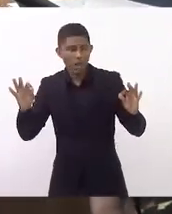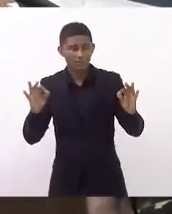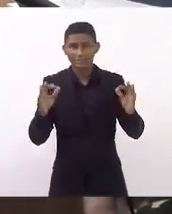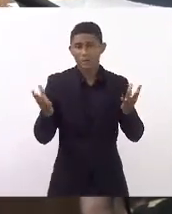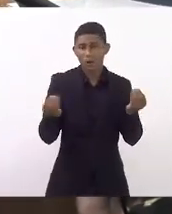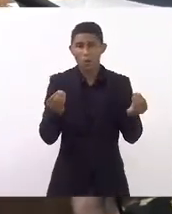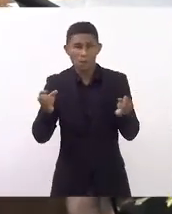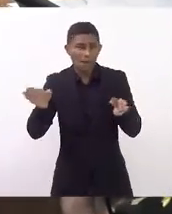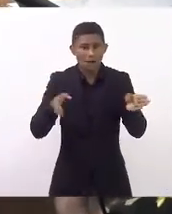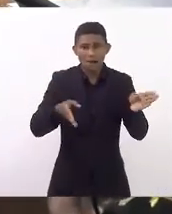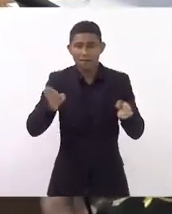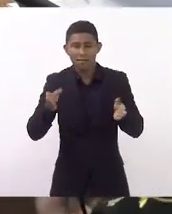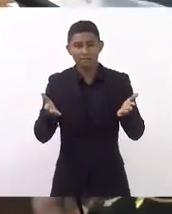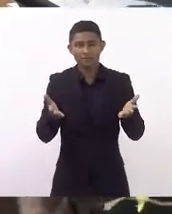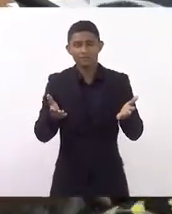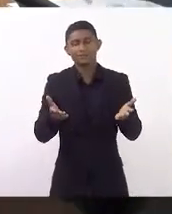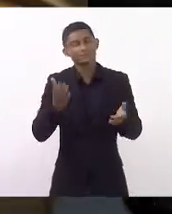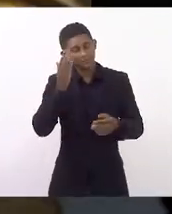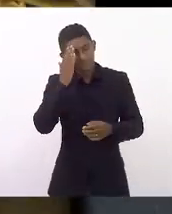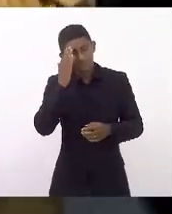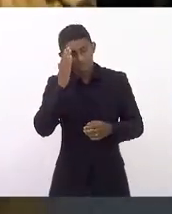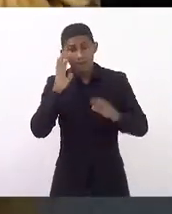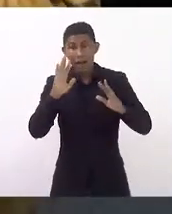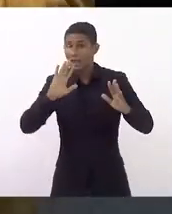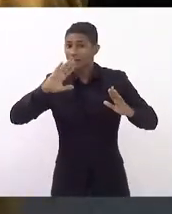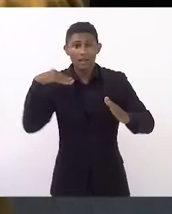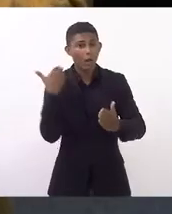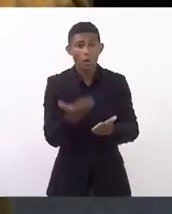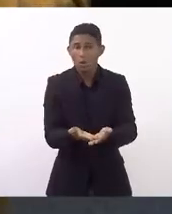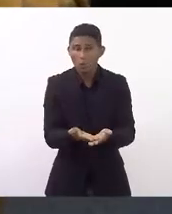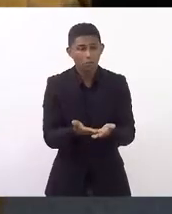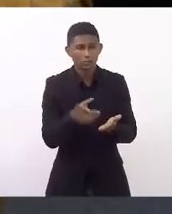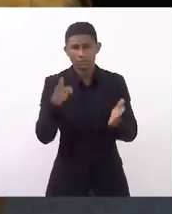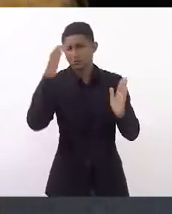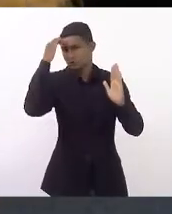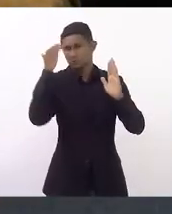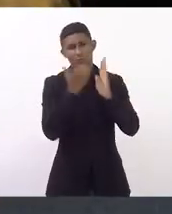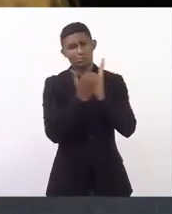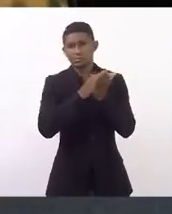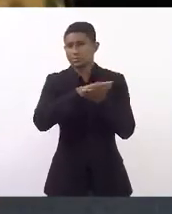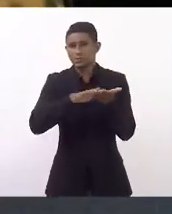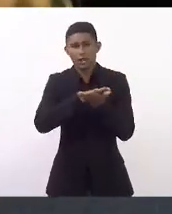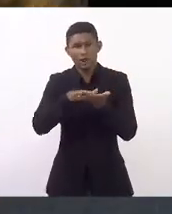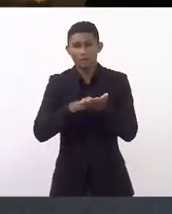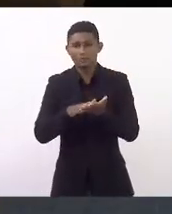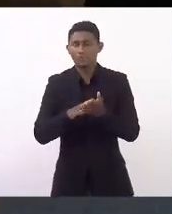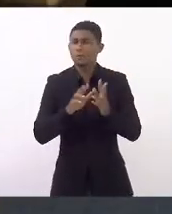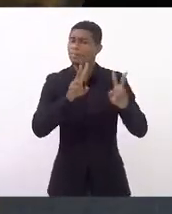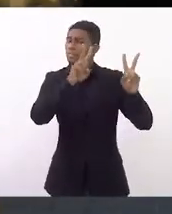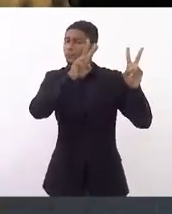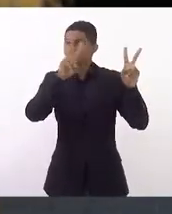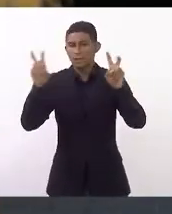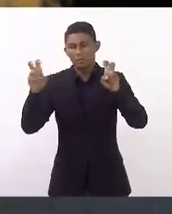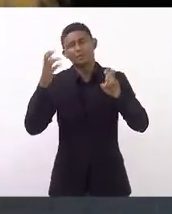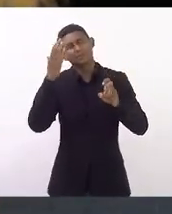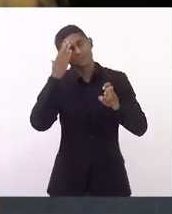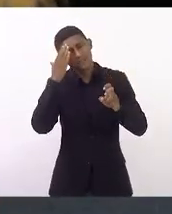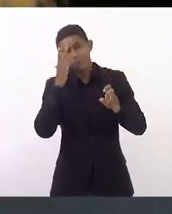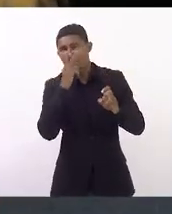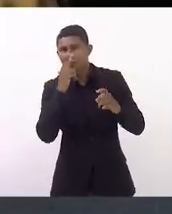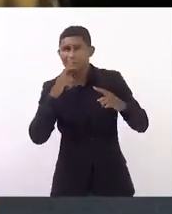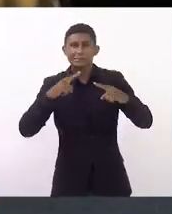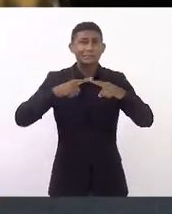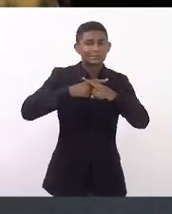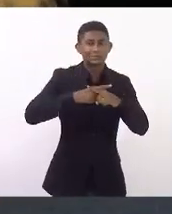vossa secretaria. Isso ainda não foi cumprido. Isso não tem a ver diretamente com o assunto, mas tem a ver